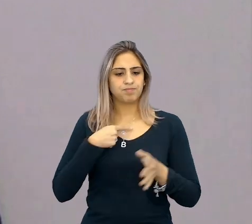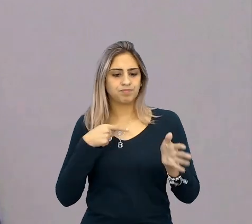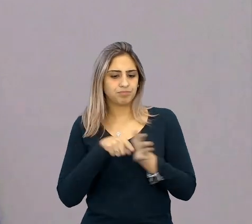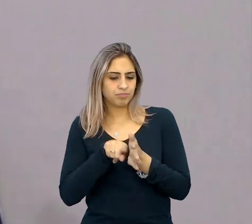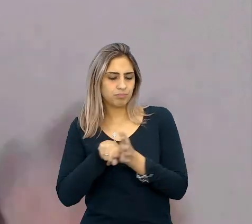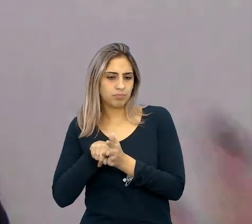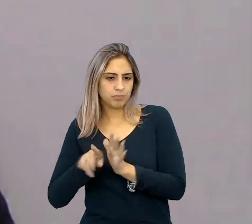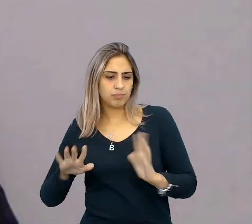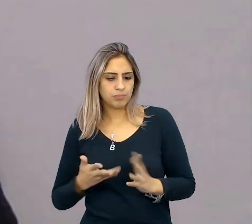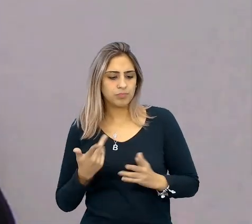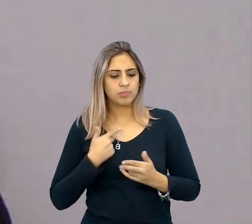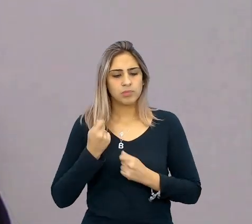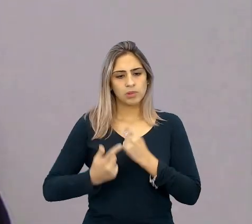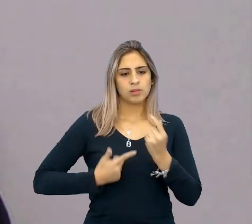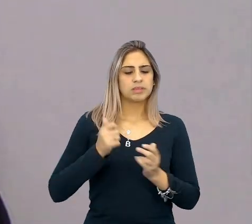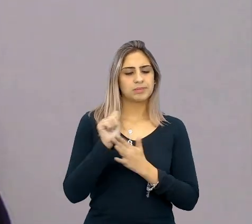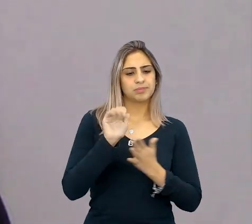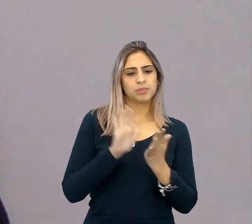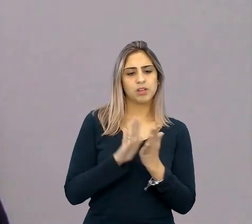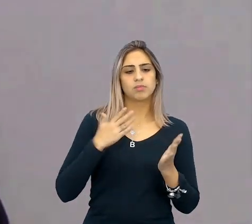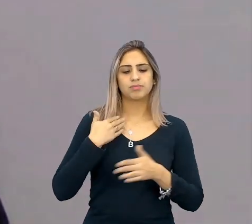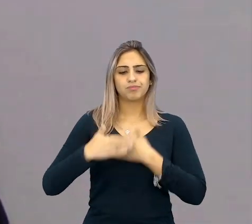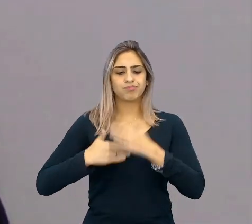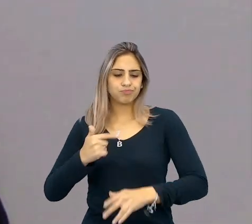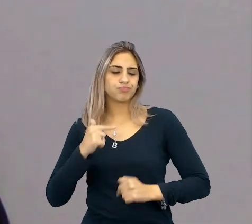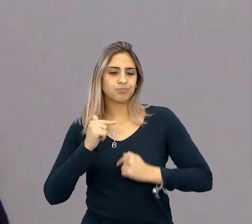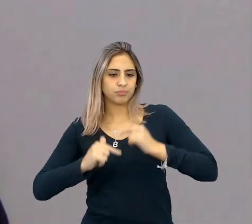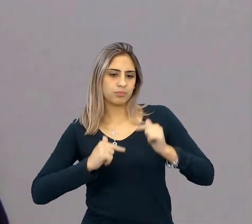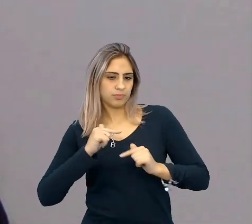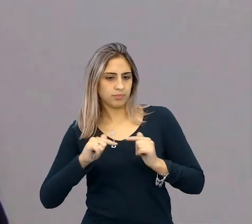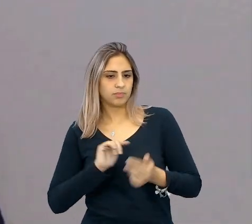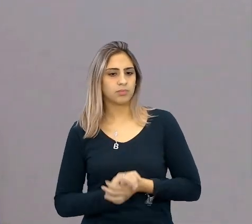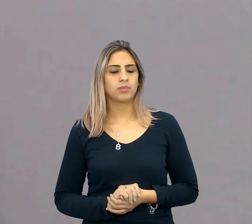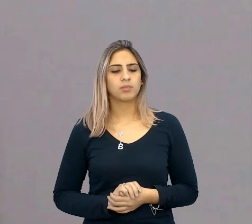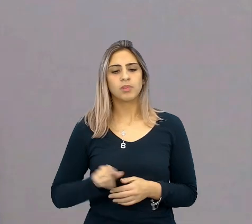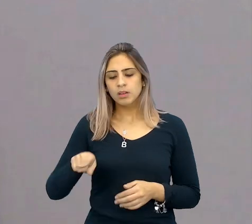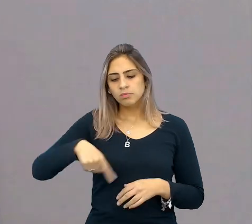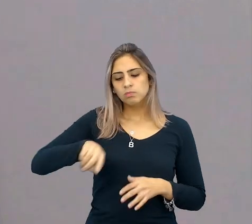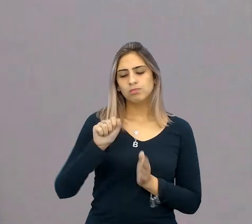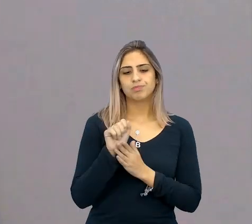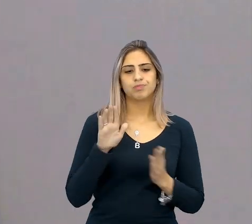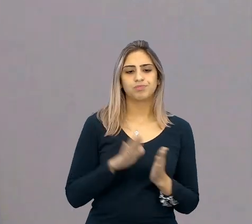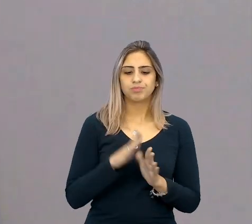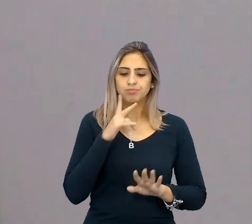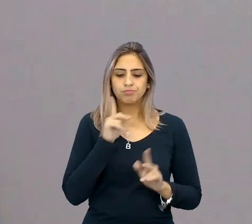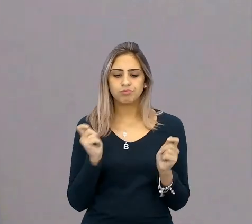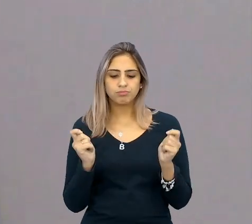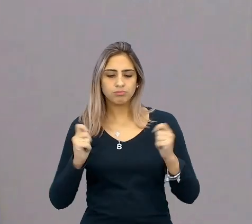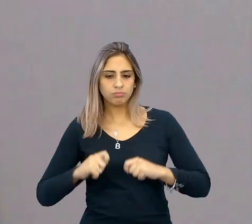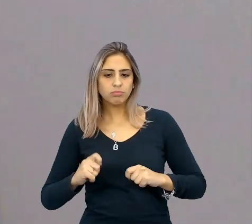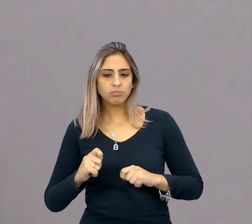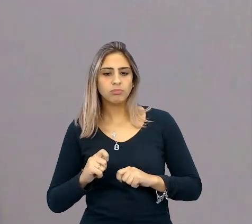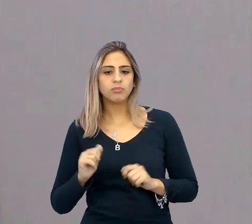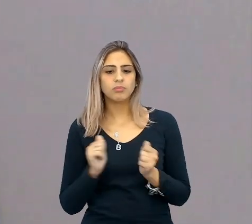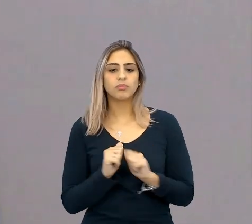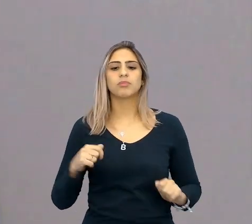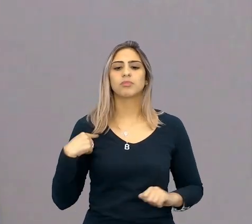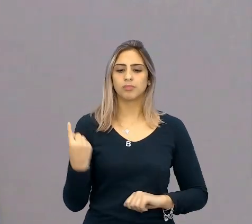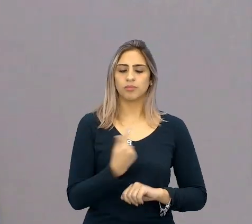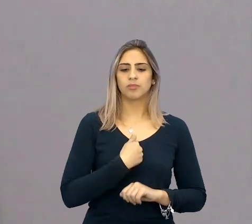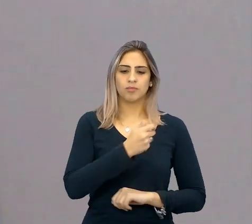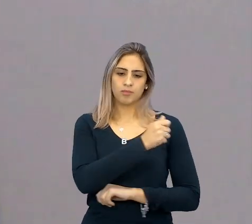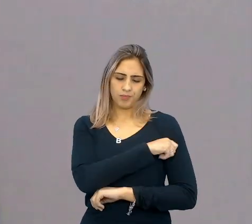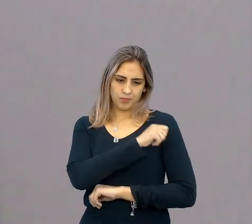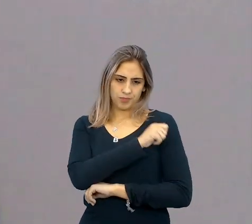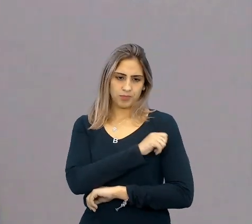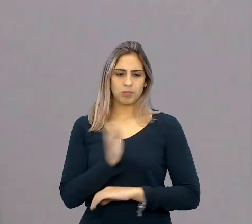explorando algumas atividades e todo o trabalho que essas atividades possibilitam com os nossos